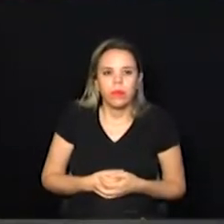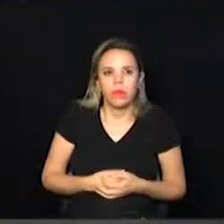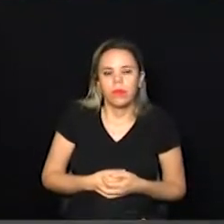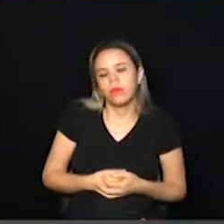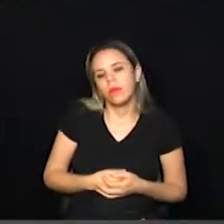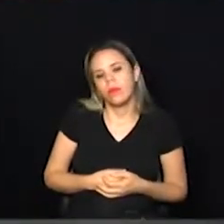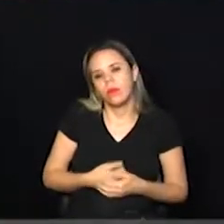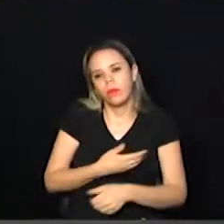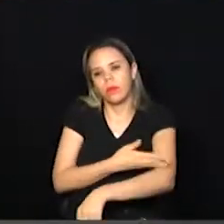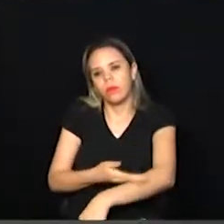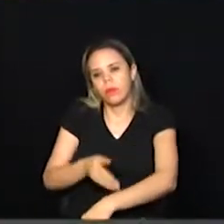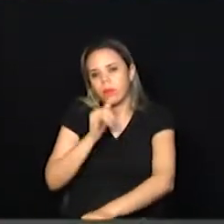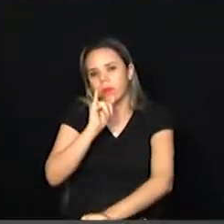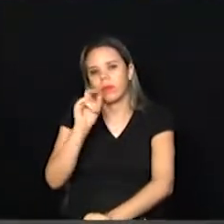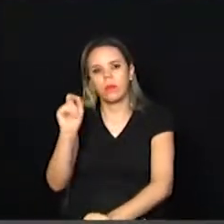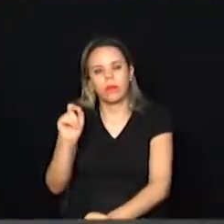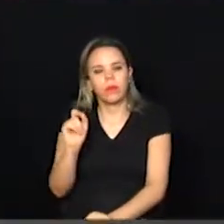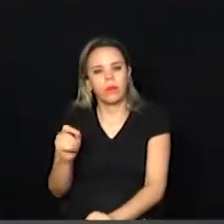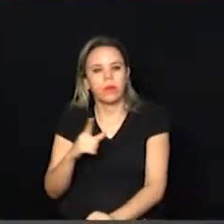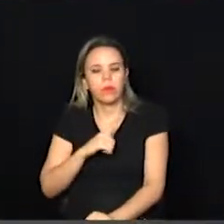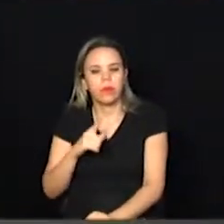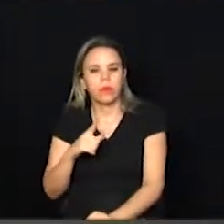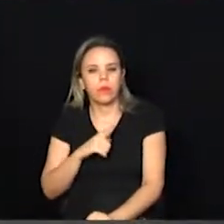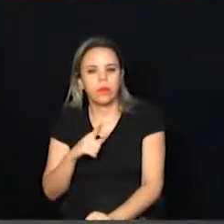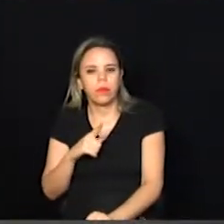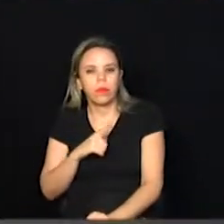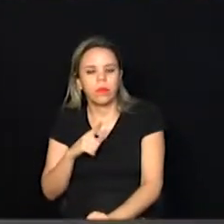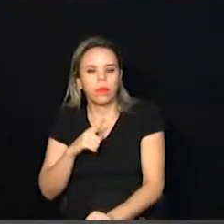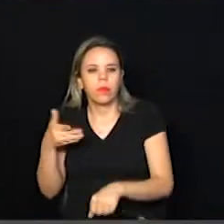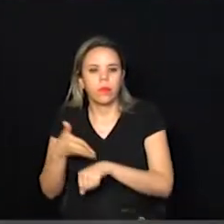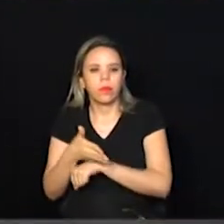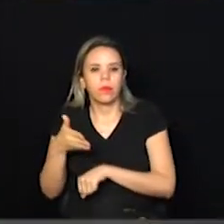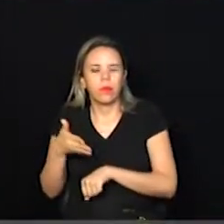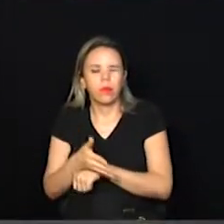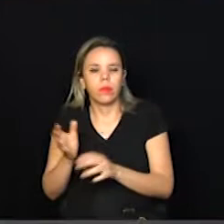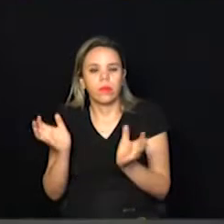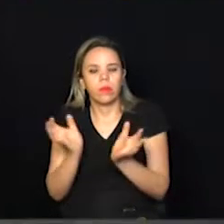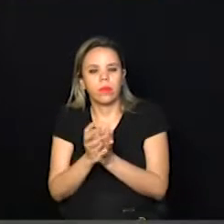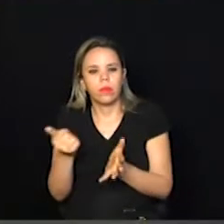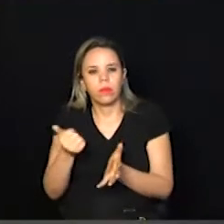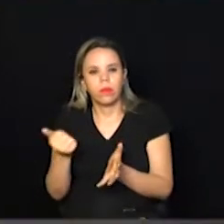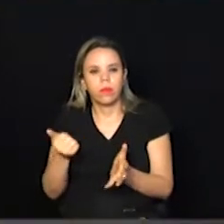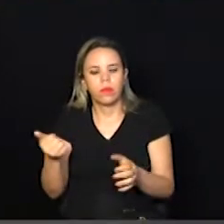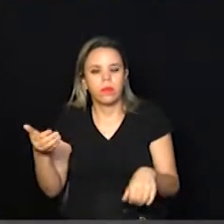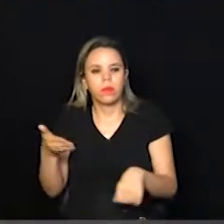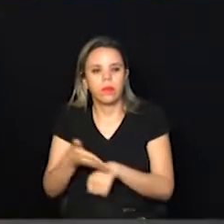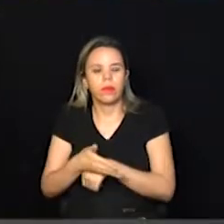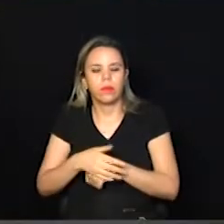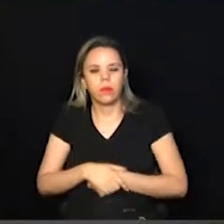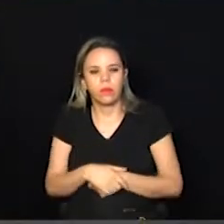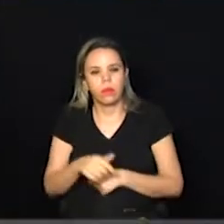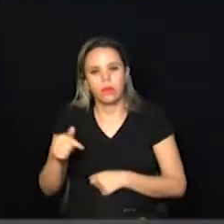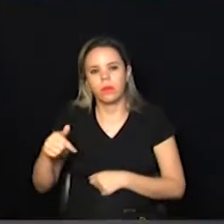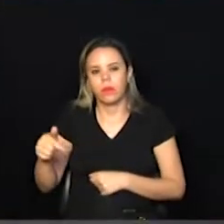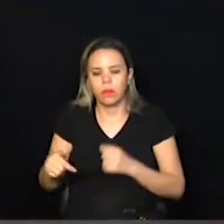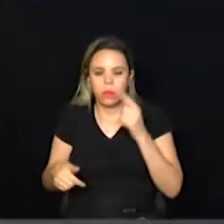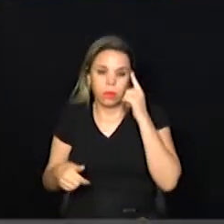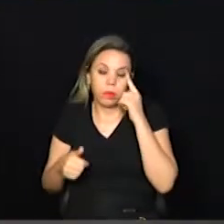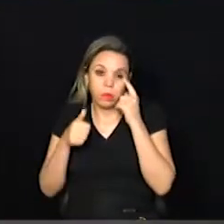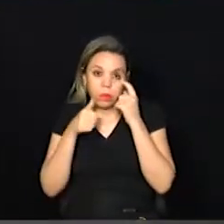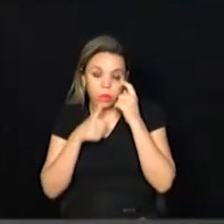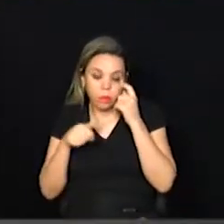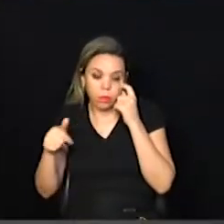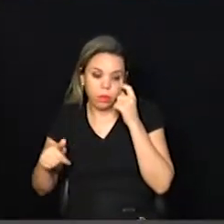Eu costumo dizer assim que eu tenho participado dessa comissão, é a primeira vez que eu participo da comissão aqui da Mulher na